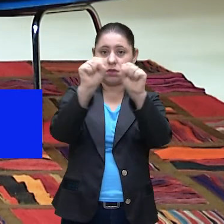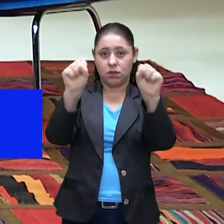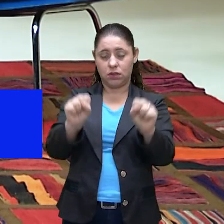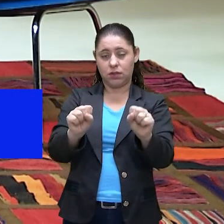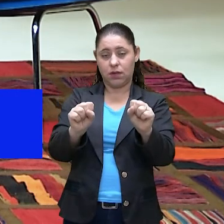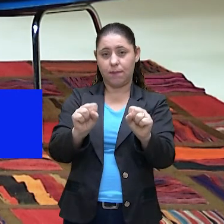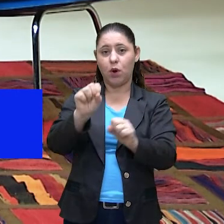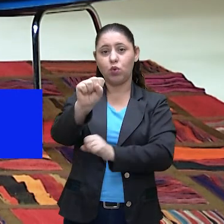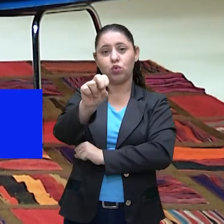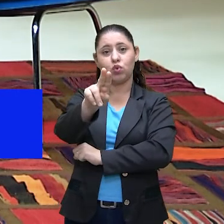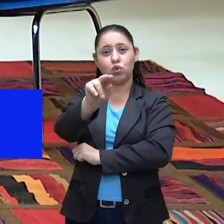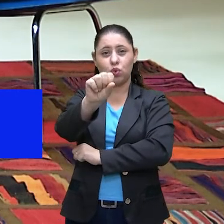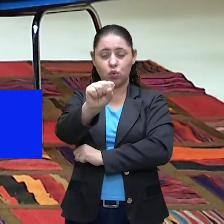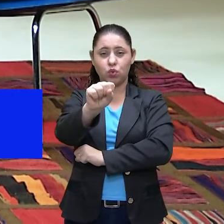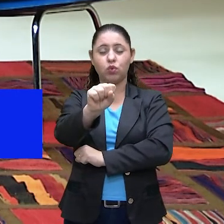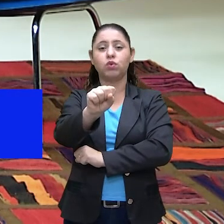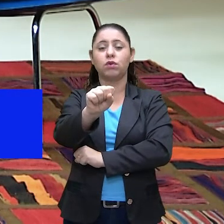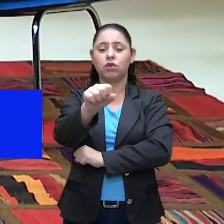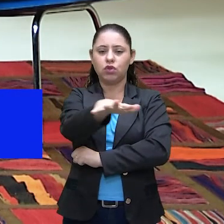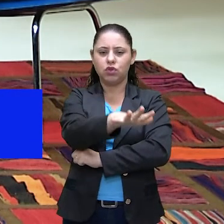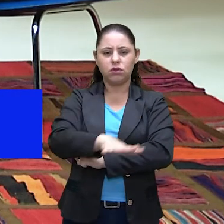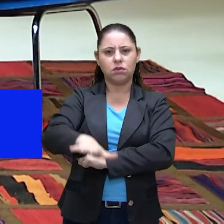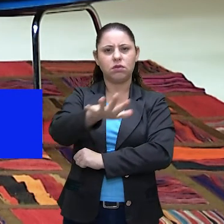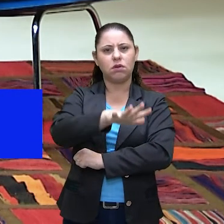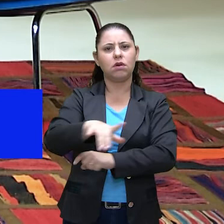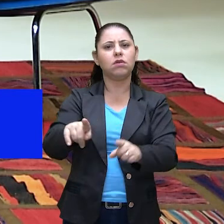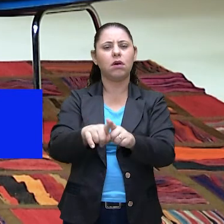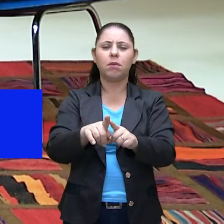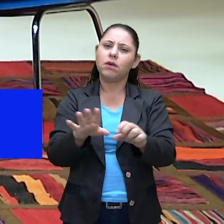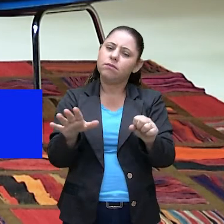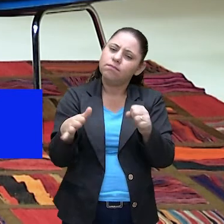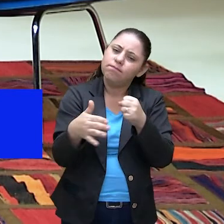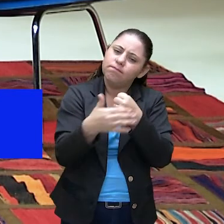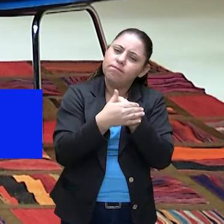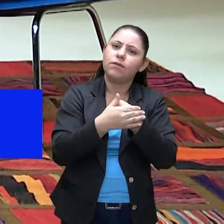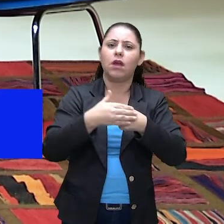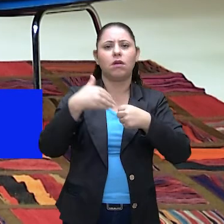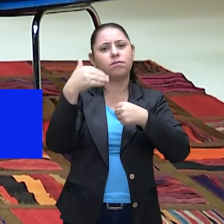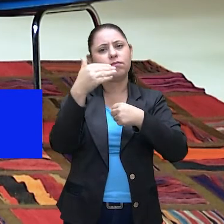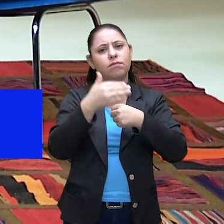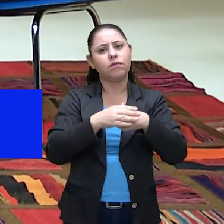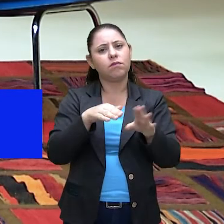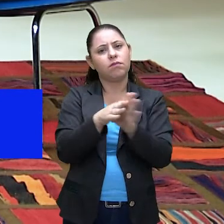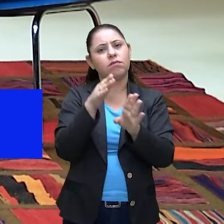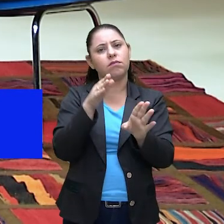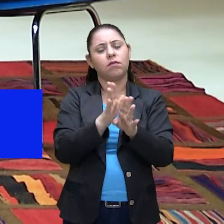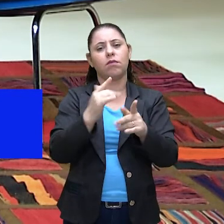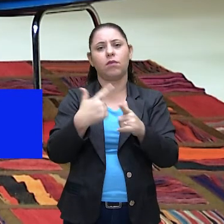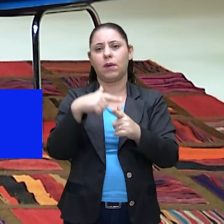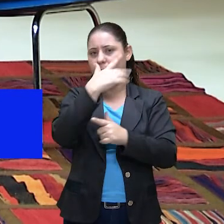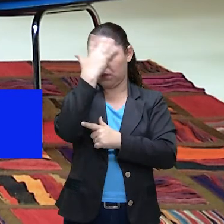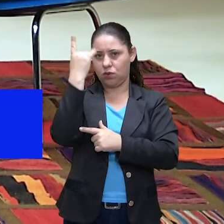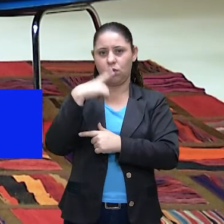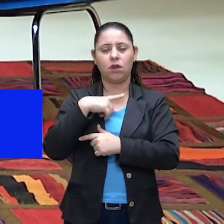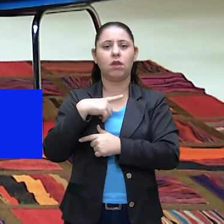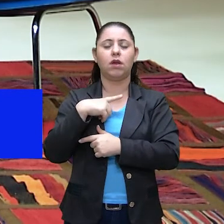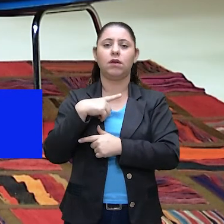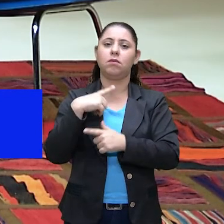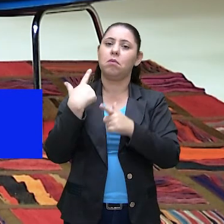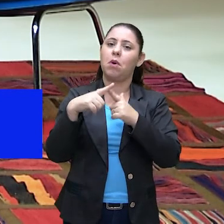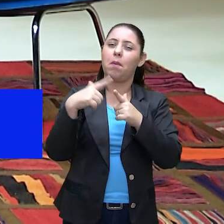na sociedade, que o Sistema Único de Saúde, o sistema de saúde em geral, ele abrace, né, e porque geralmente